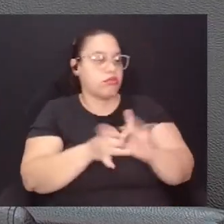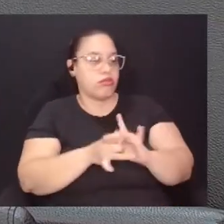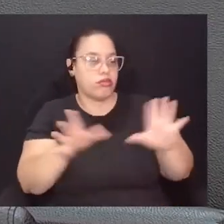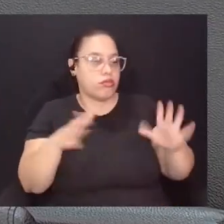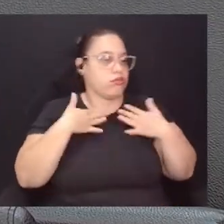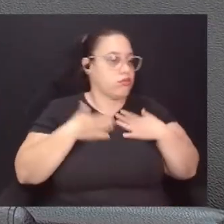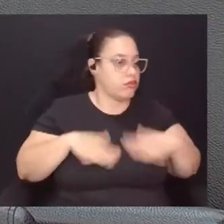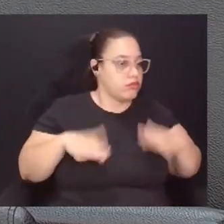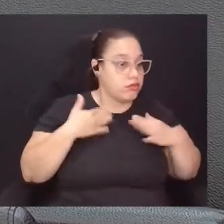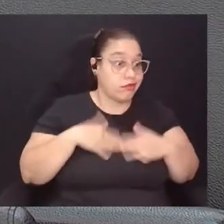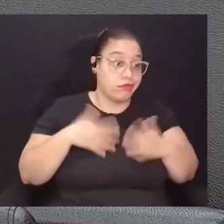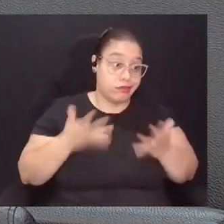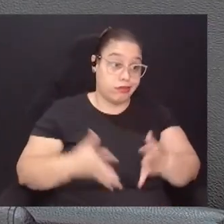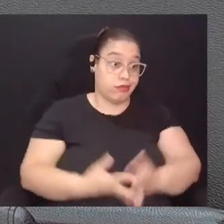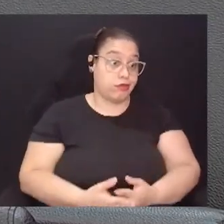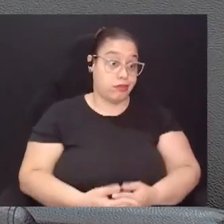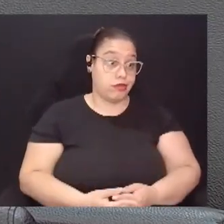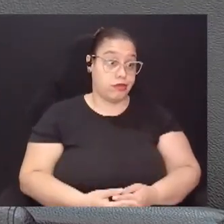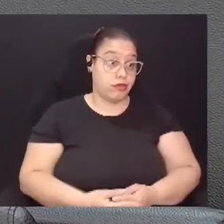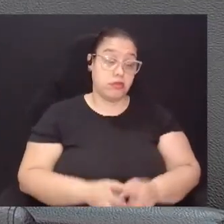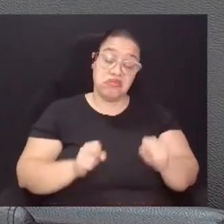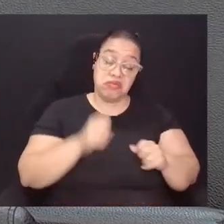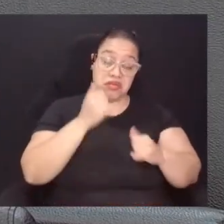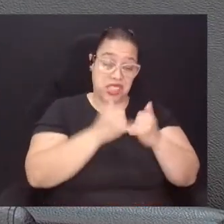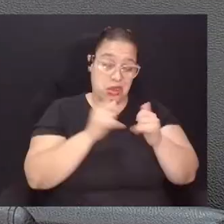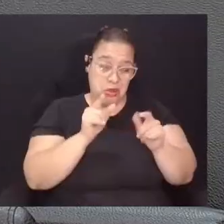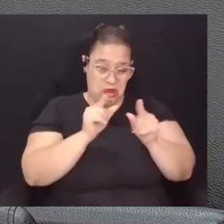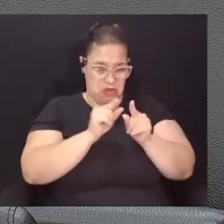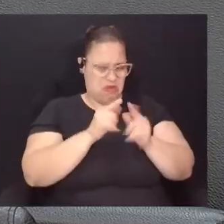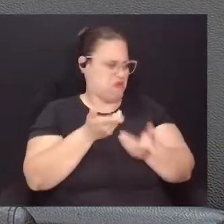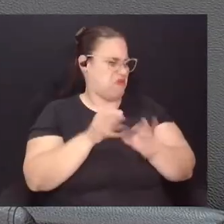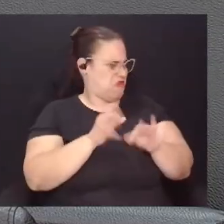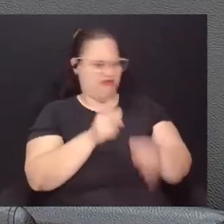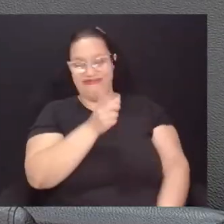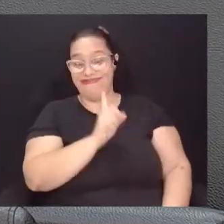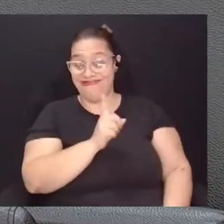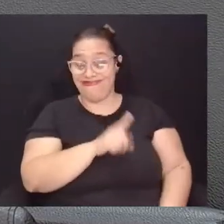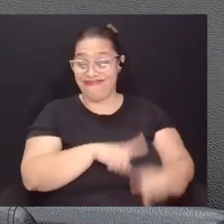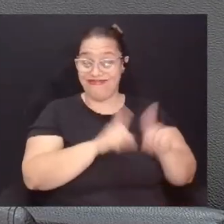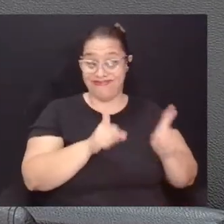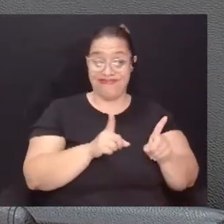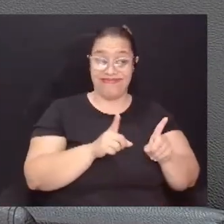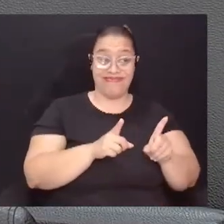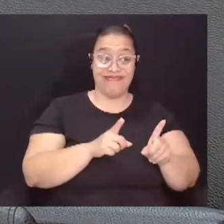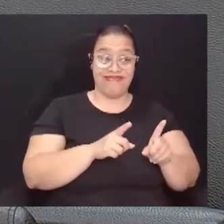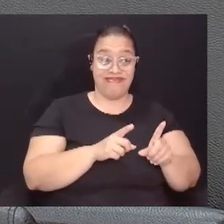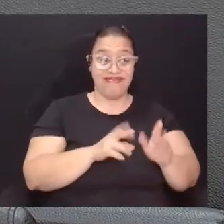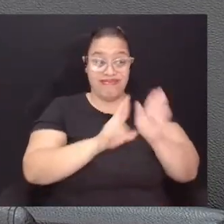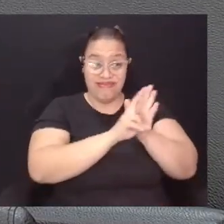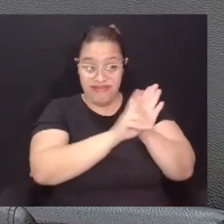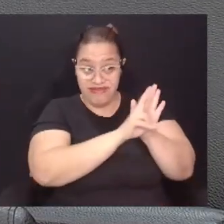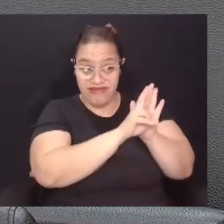com mais tranquilidade. Então, a gente pode parecer que é uma coisa pequena, né, mas muitas vezes ela